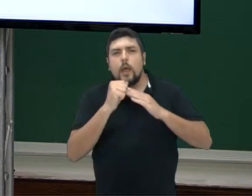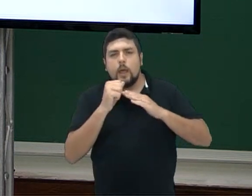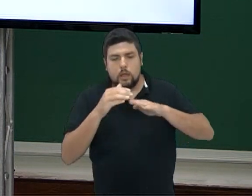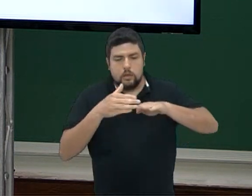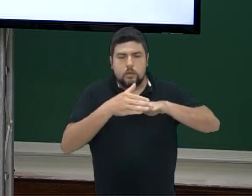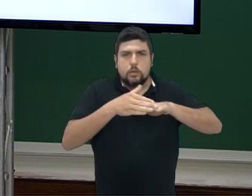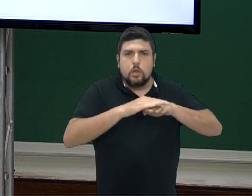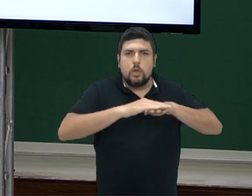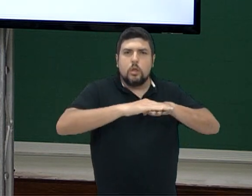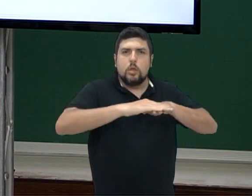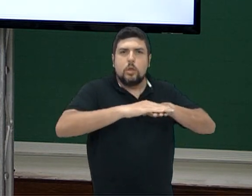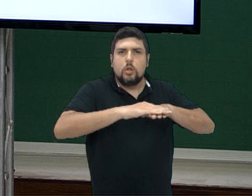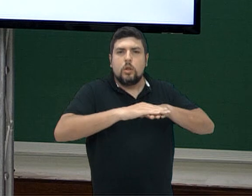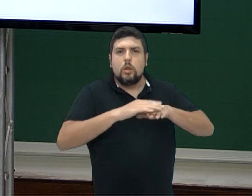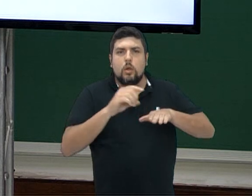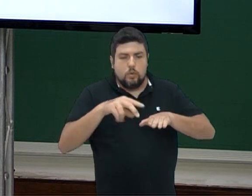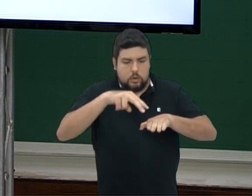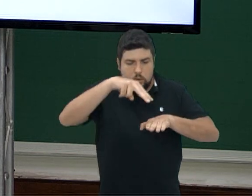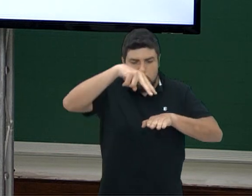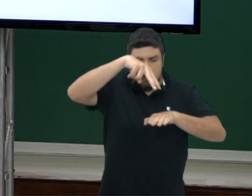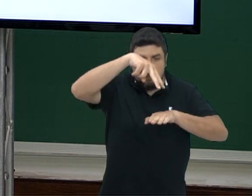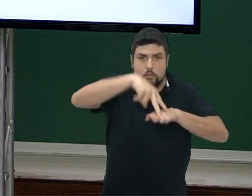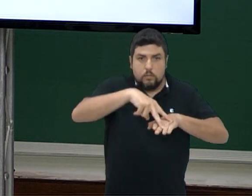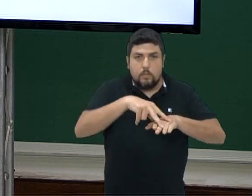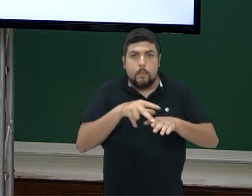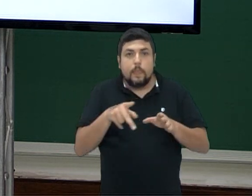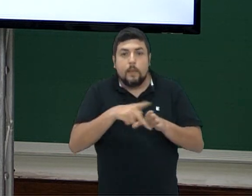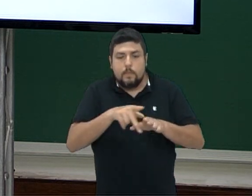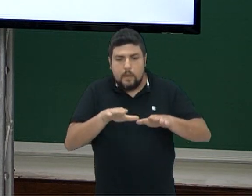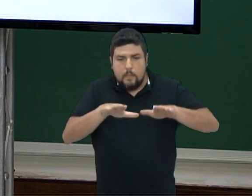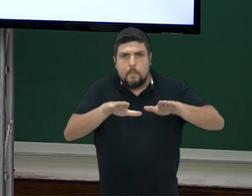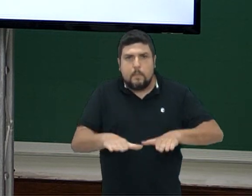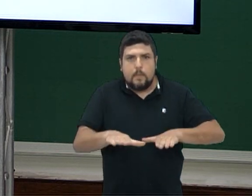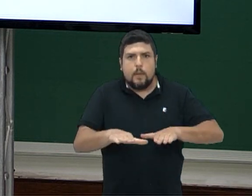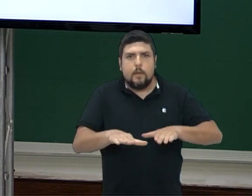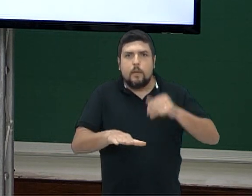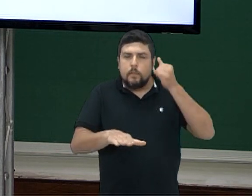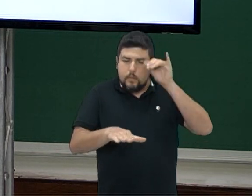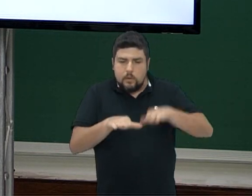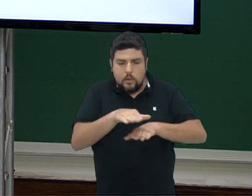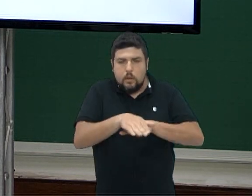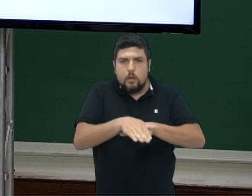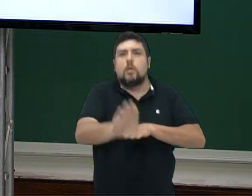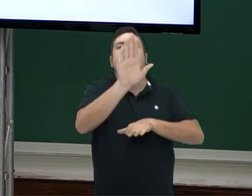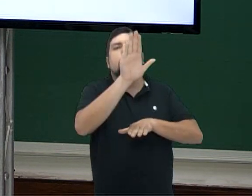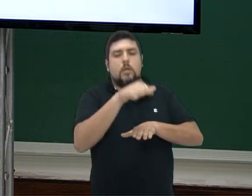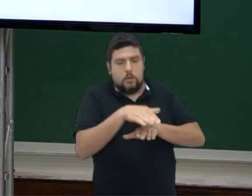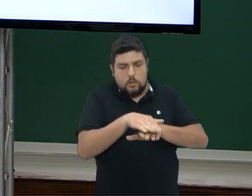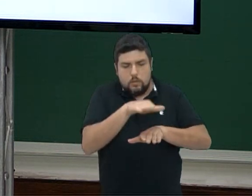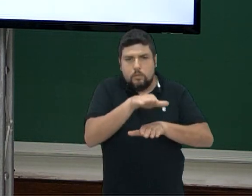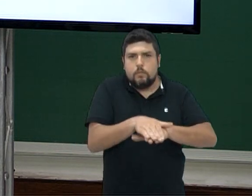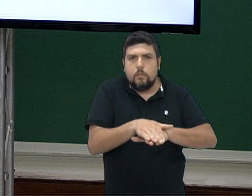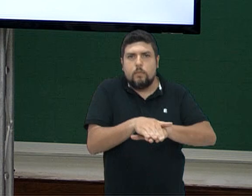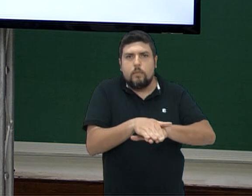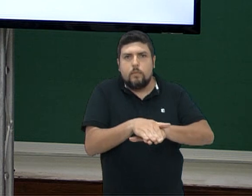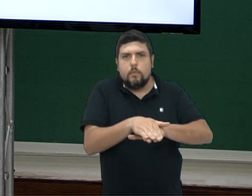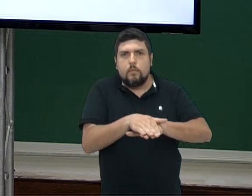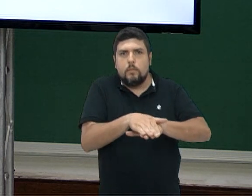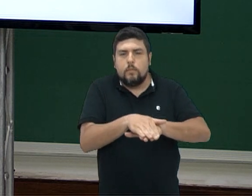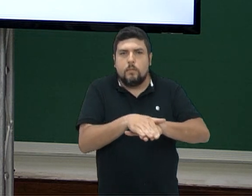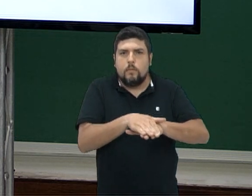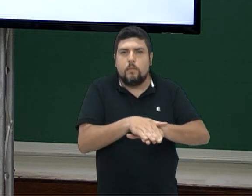aderência para que quando o surfista não, né? O skatista estiver de pé, ele tem aderência e não escorregue, né, na hora que